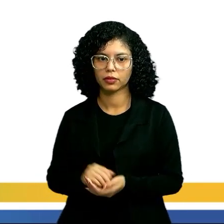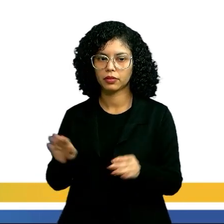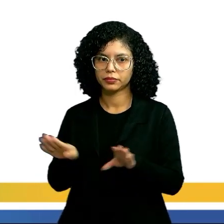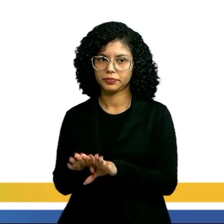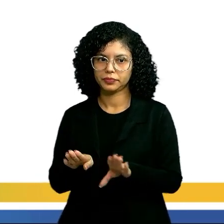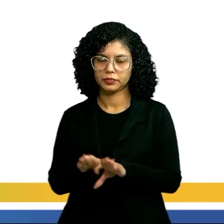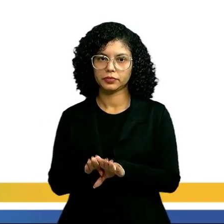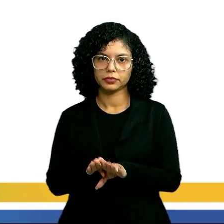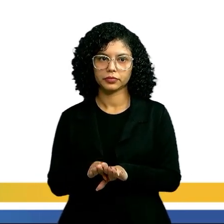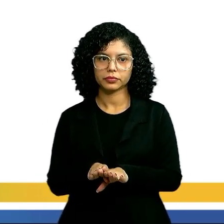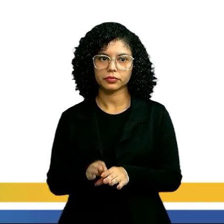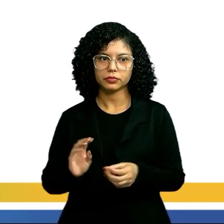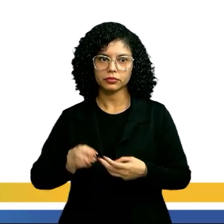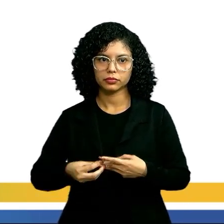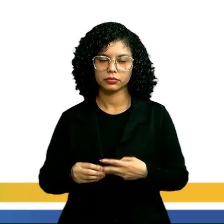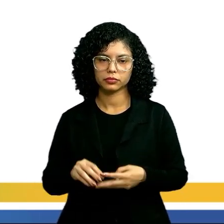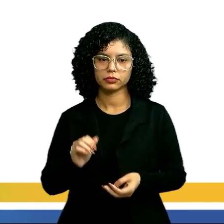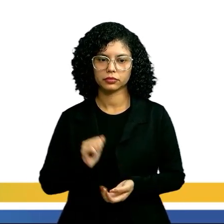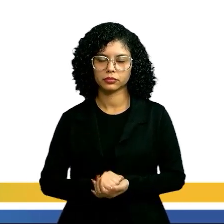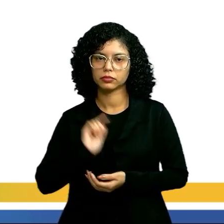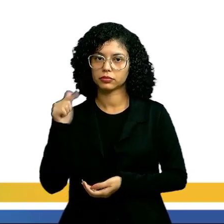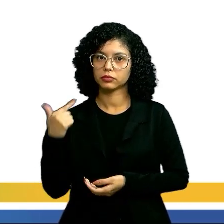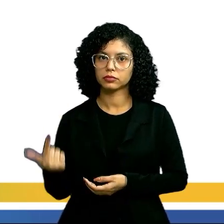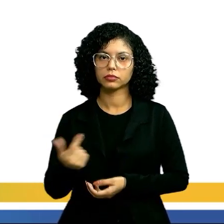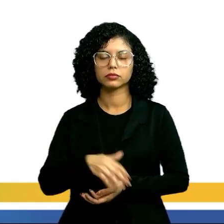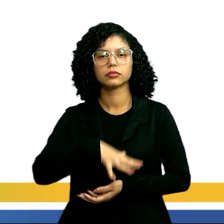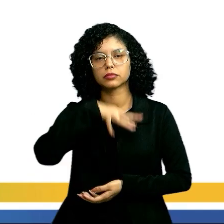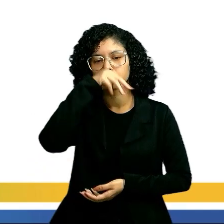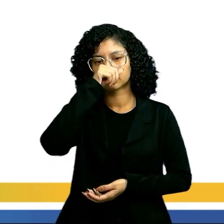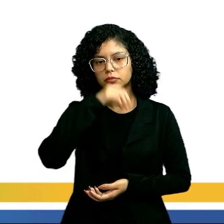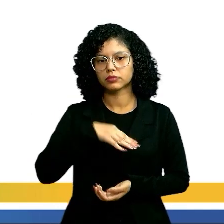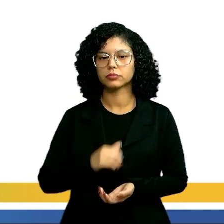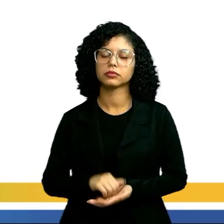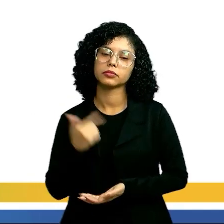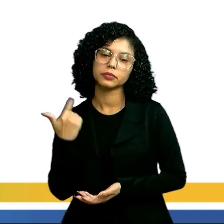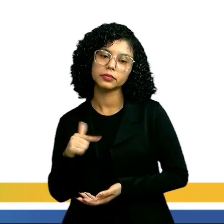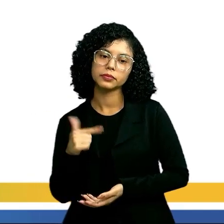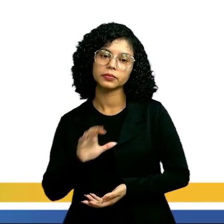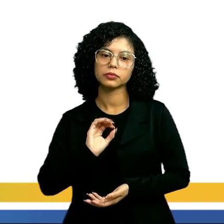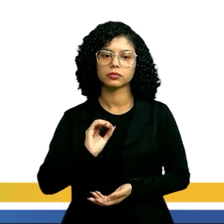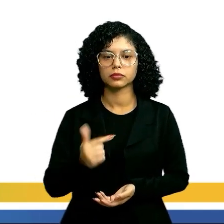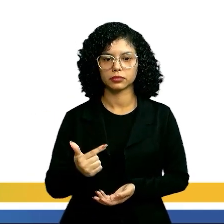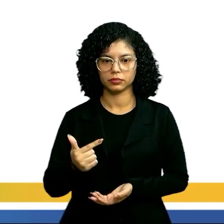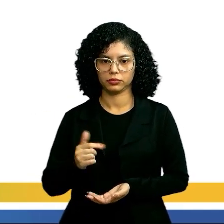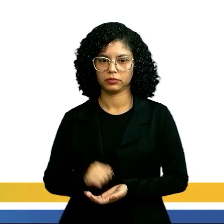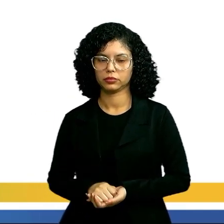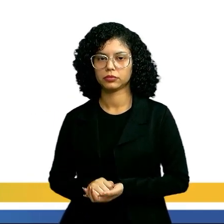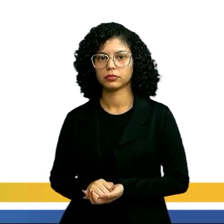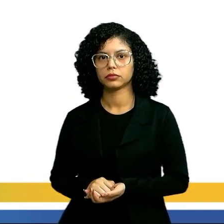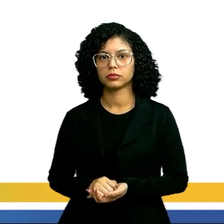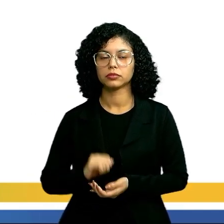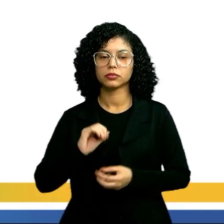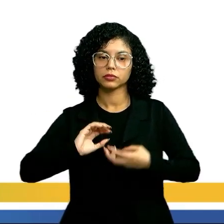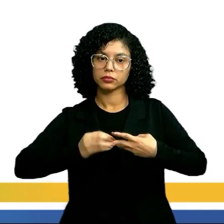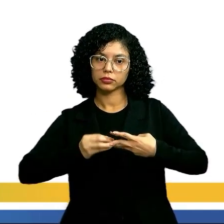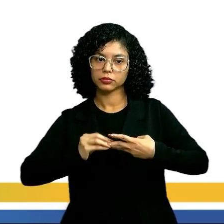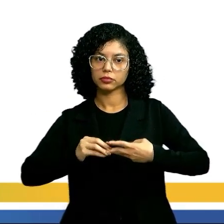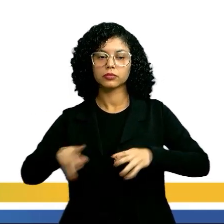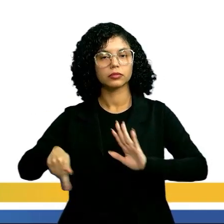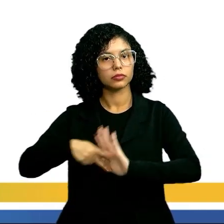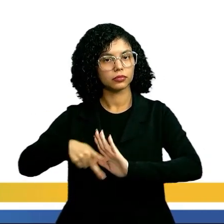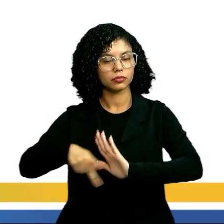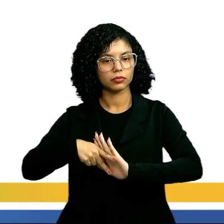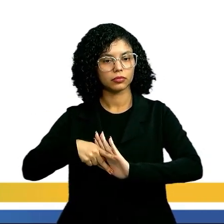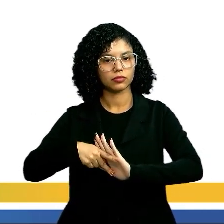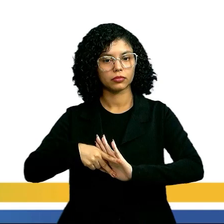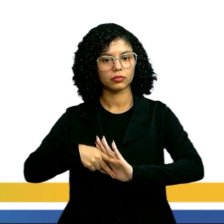respiração celular aeróbica. Outros respiram sem oxigênio, e aí nós temos a respiração celular anaeróbica,